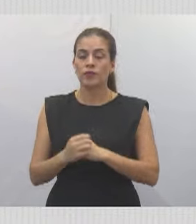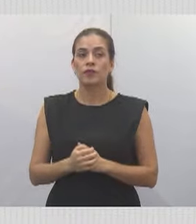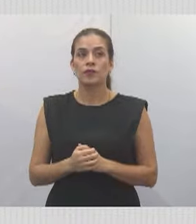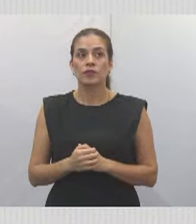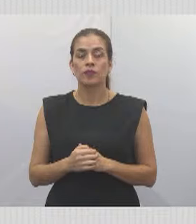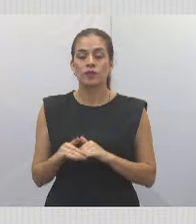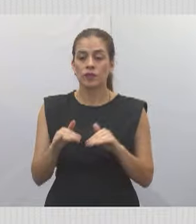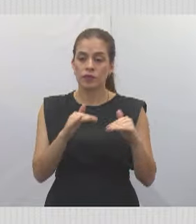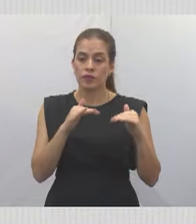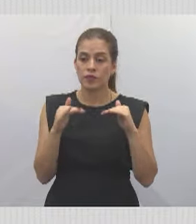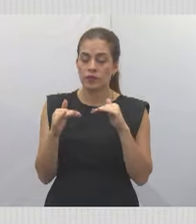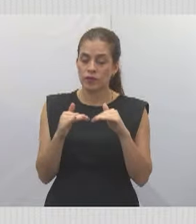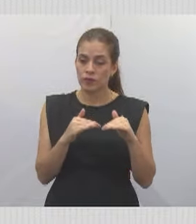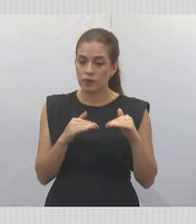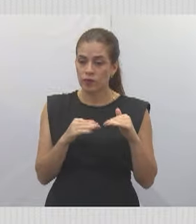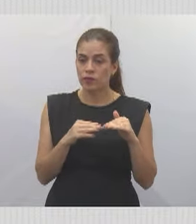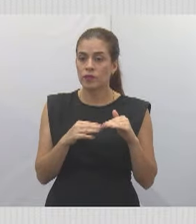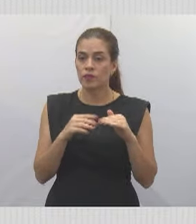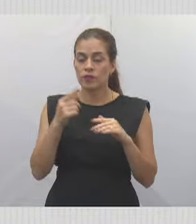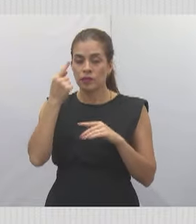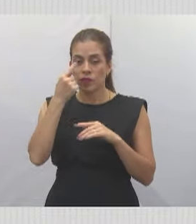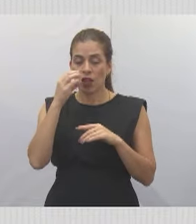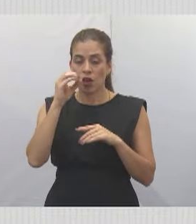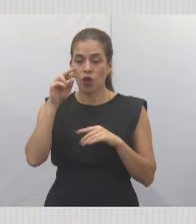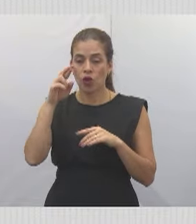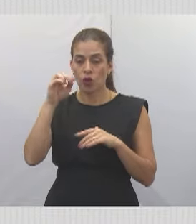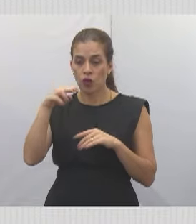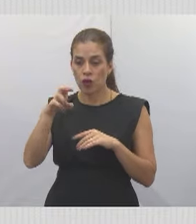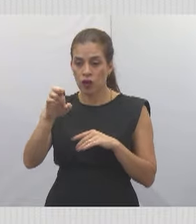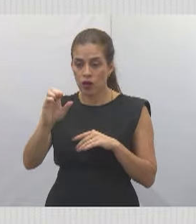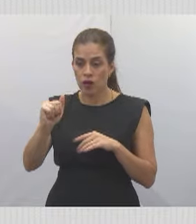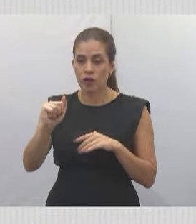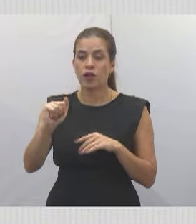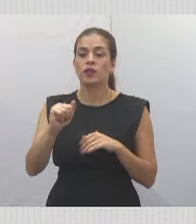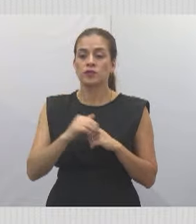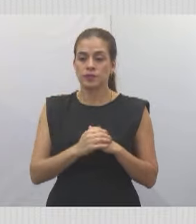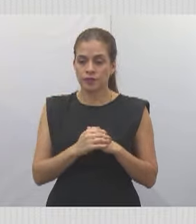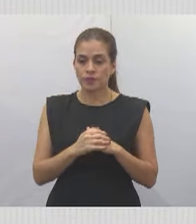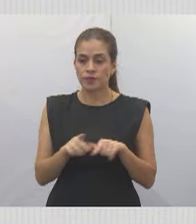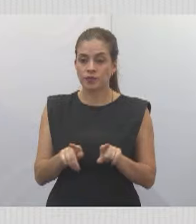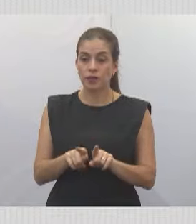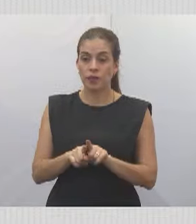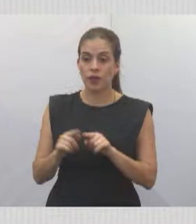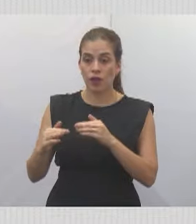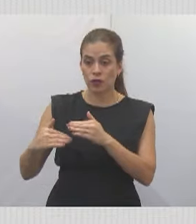fila de microscopia especular de córnea e biometria, bem como nos